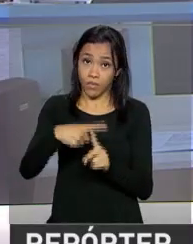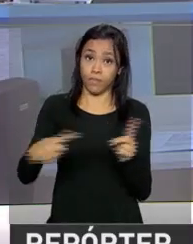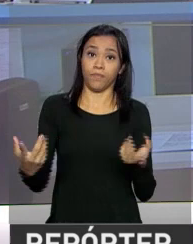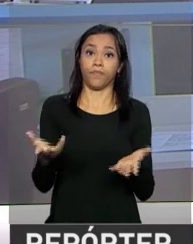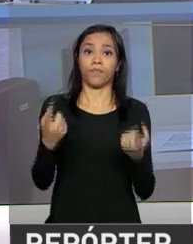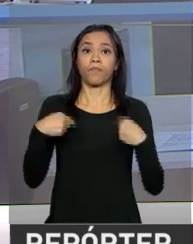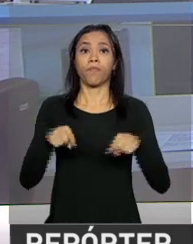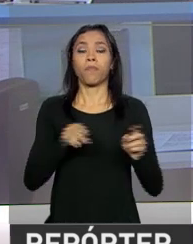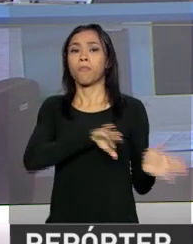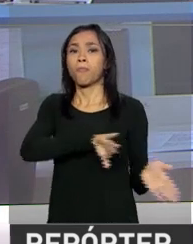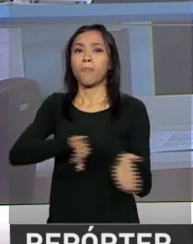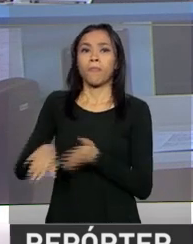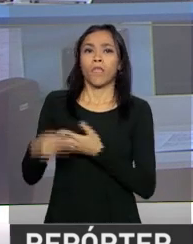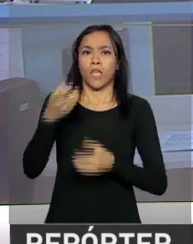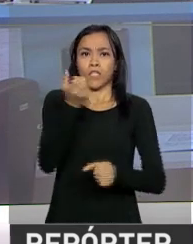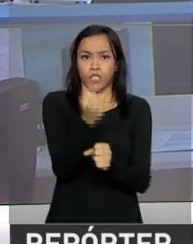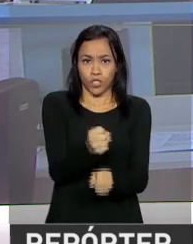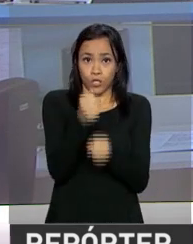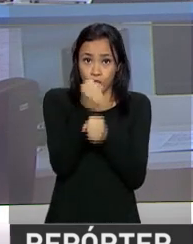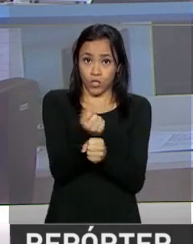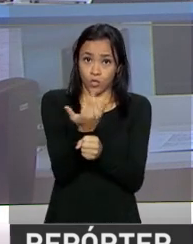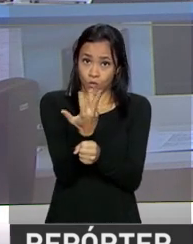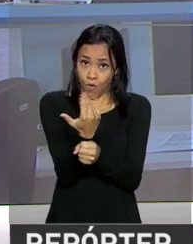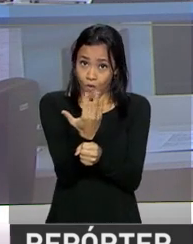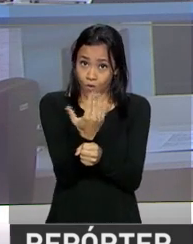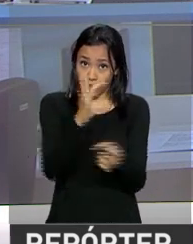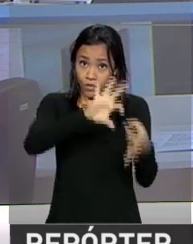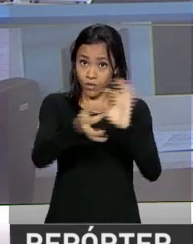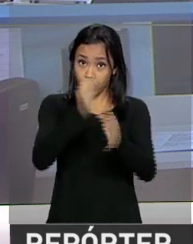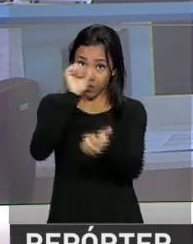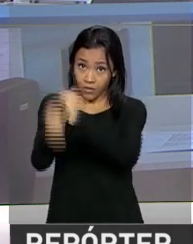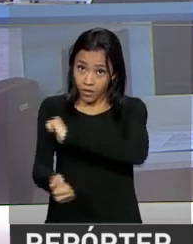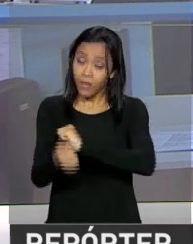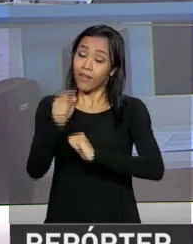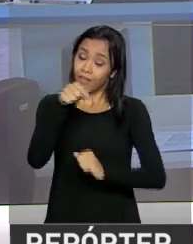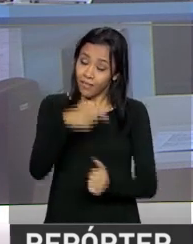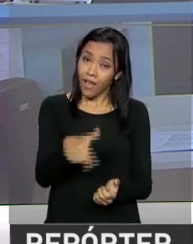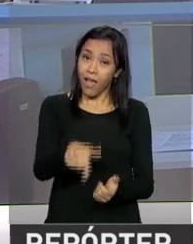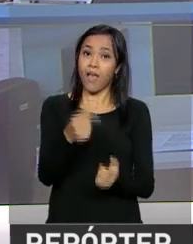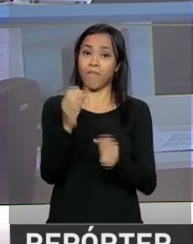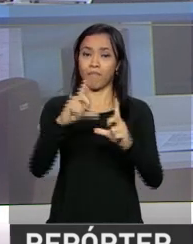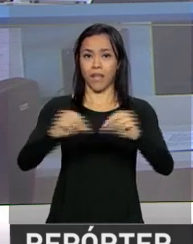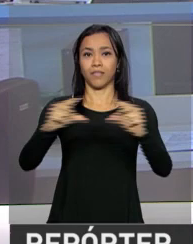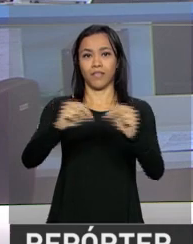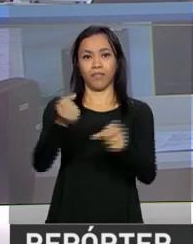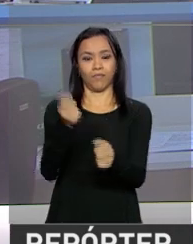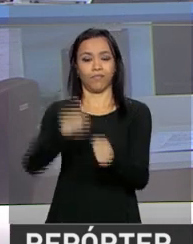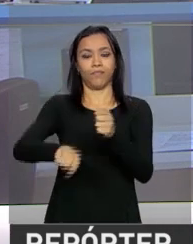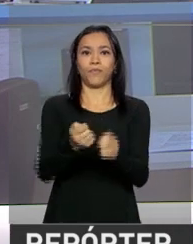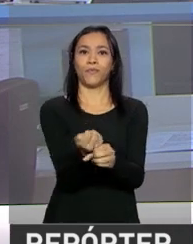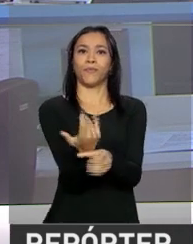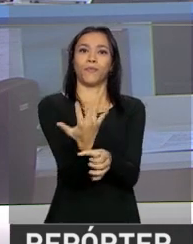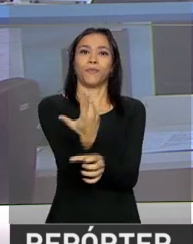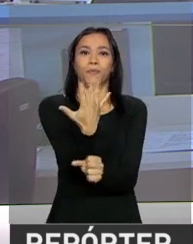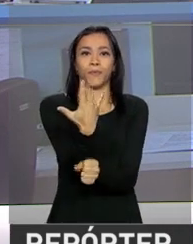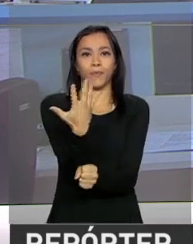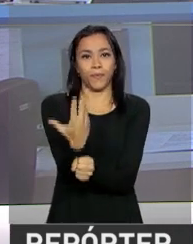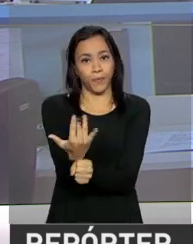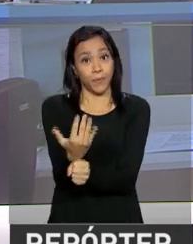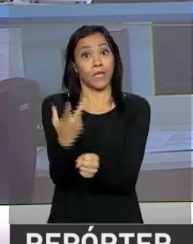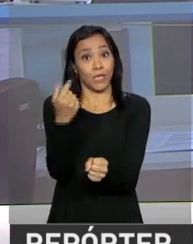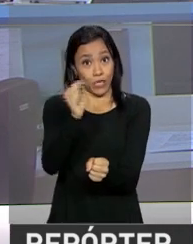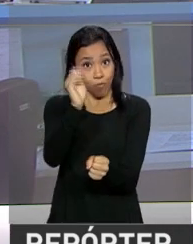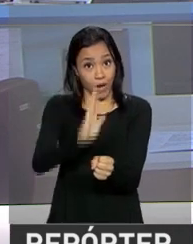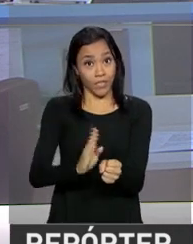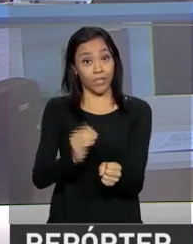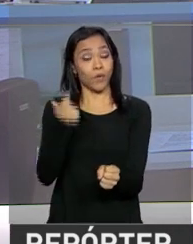a tocha dos Jogos Paralímpicos foi acesa em Brasília. A expectativa é que o Brasil chegue ao 5º lugar no